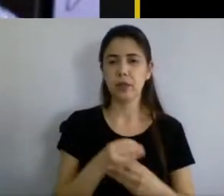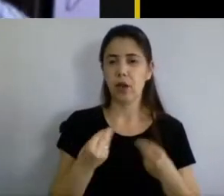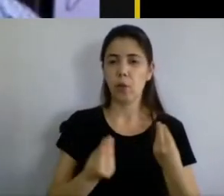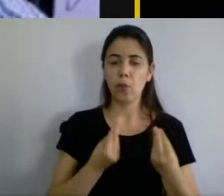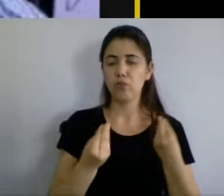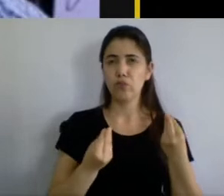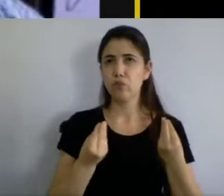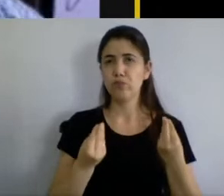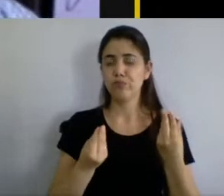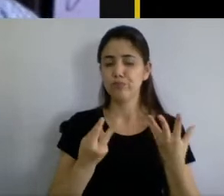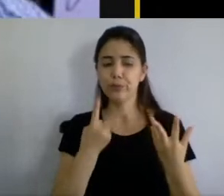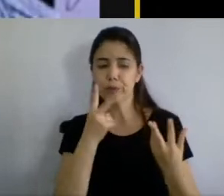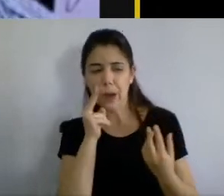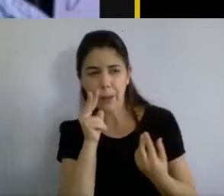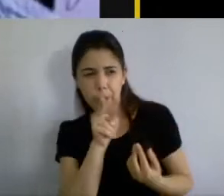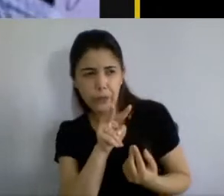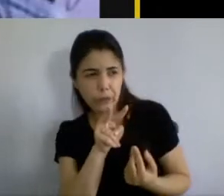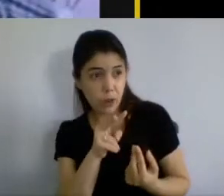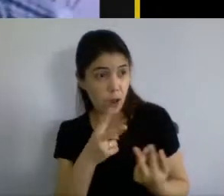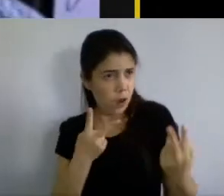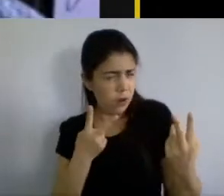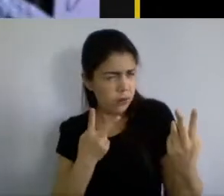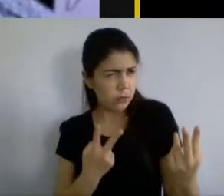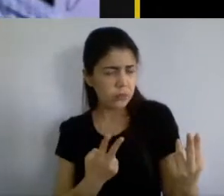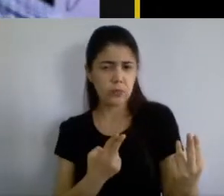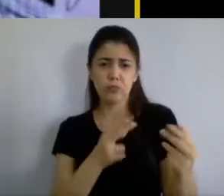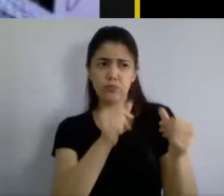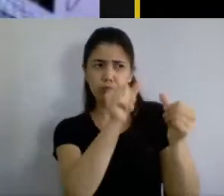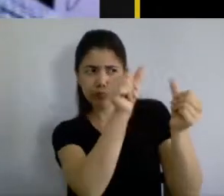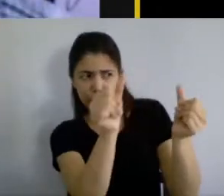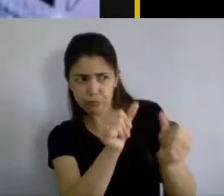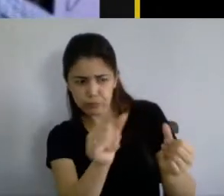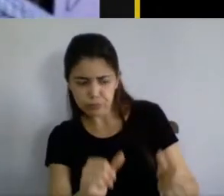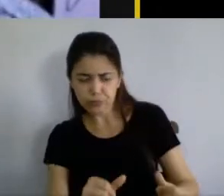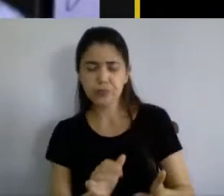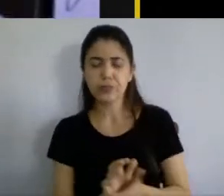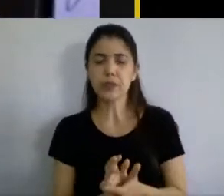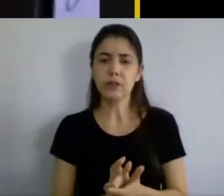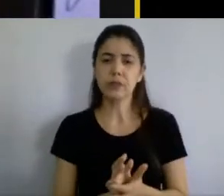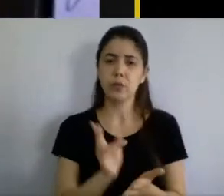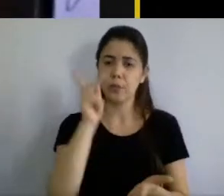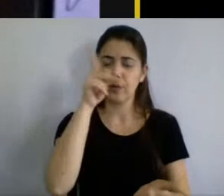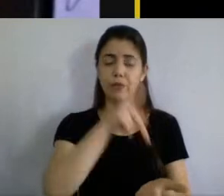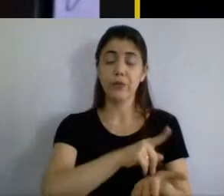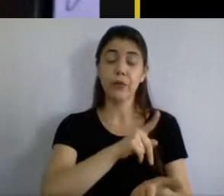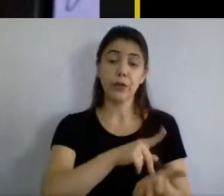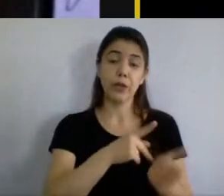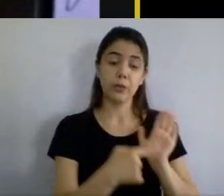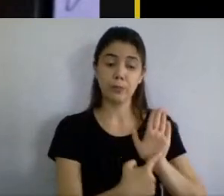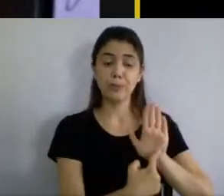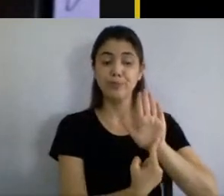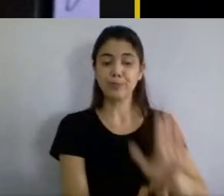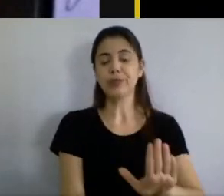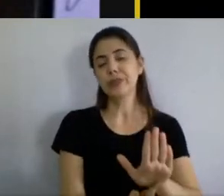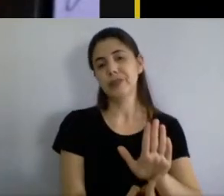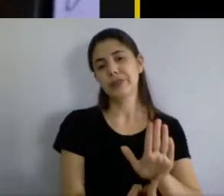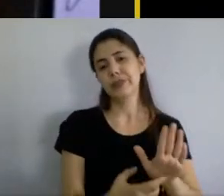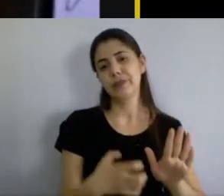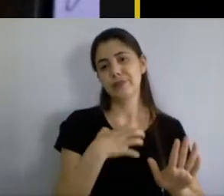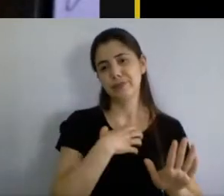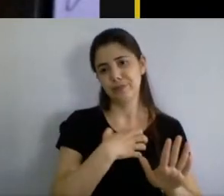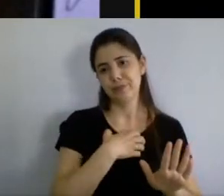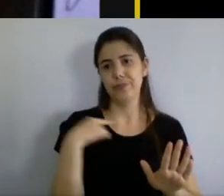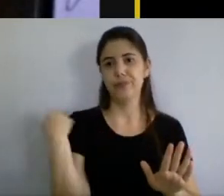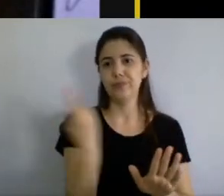semelhança àquilo que é a verdade do ser revelada na nossa percepção, na nossa sensação.